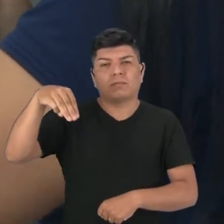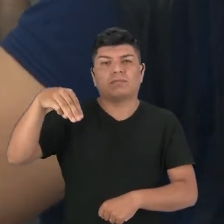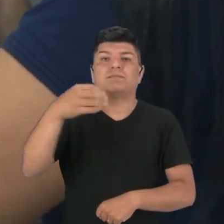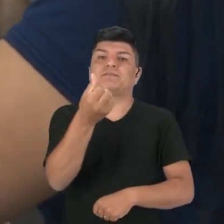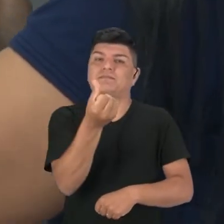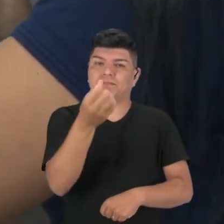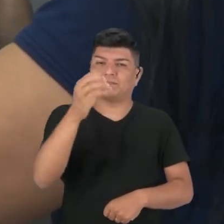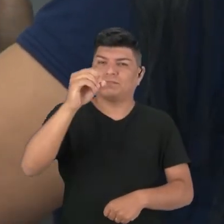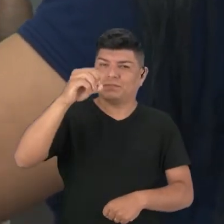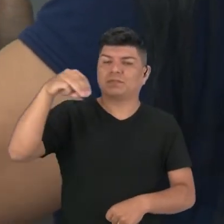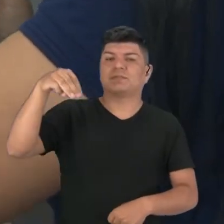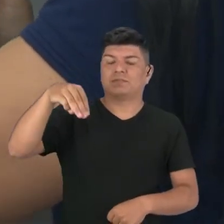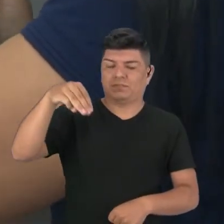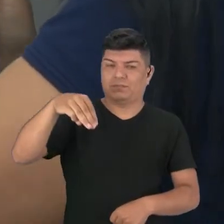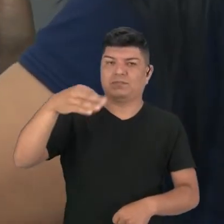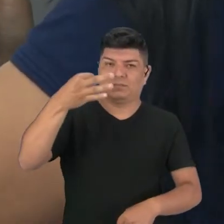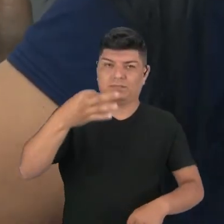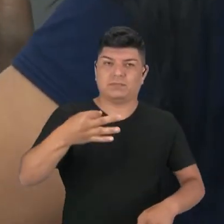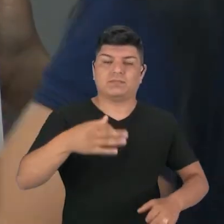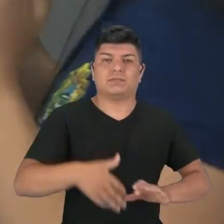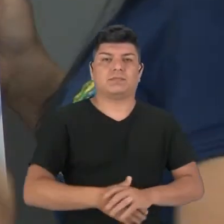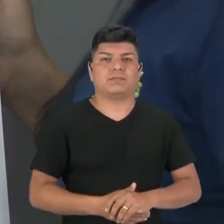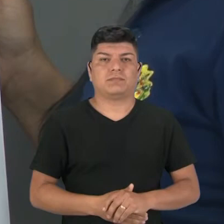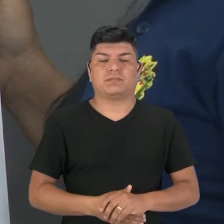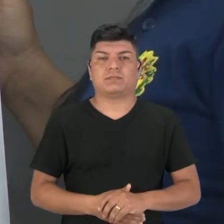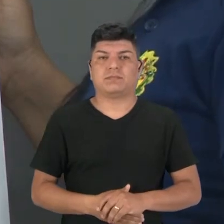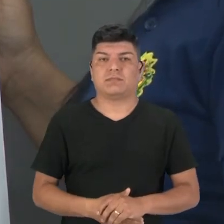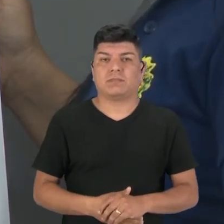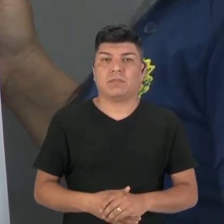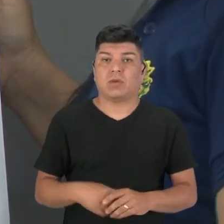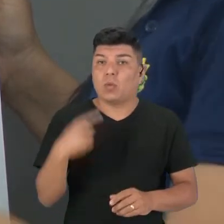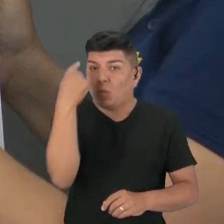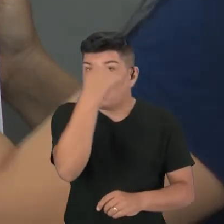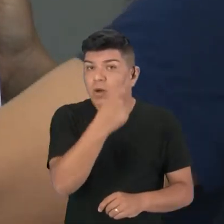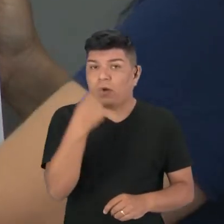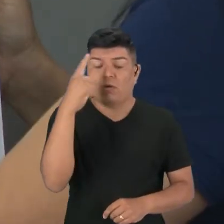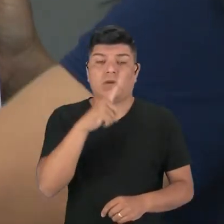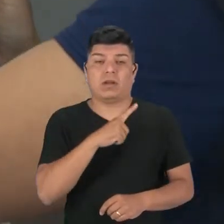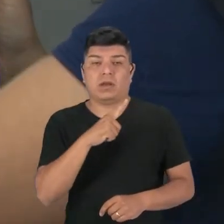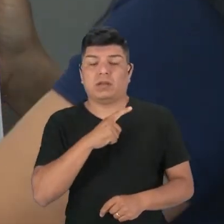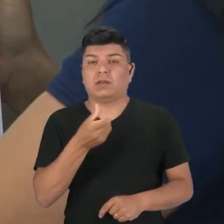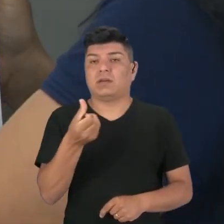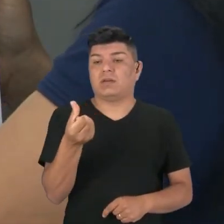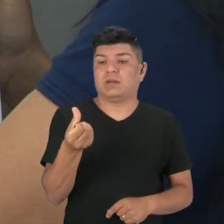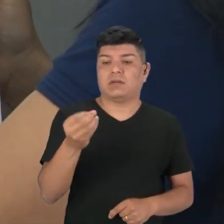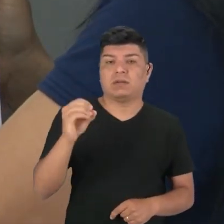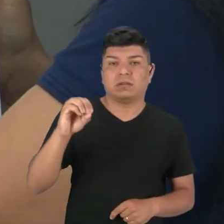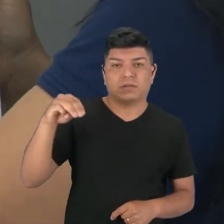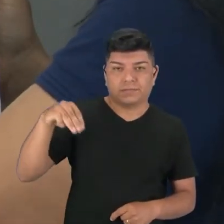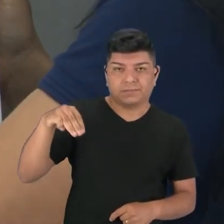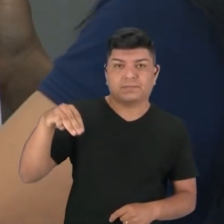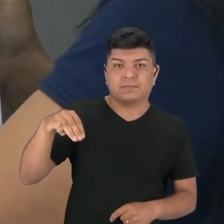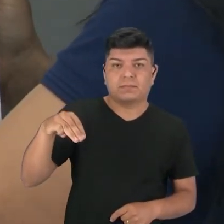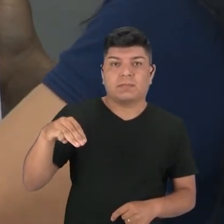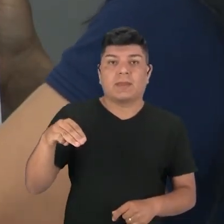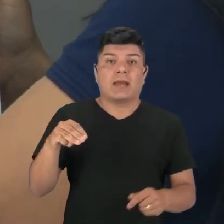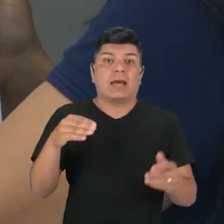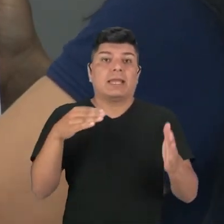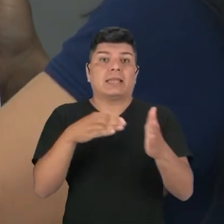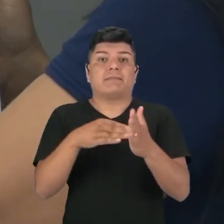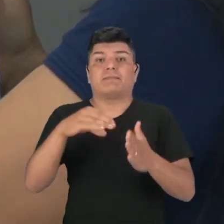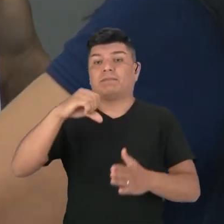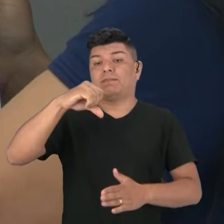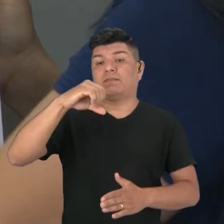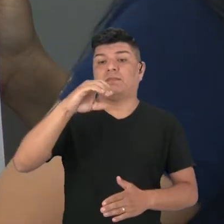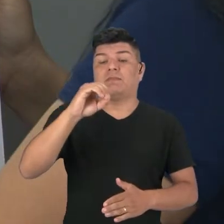60 minutos, ok? 1 hora tem 60 minutos. E se ele, para 90, eu preciso de mais 30,